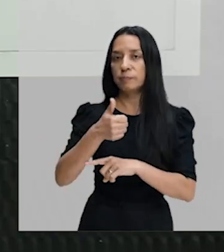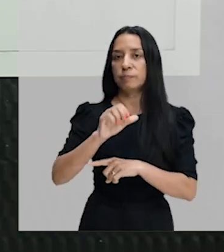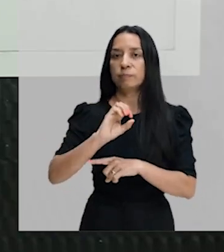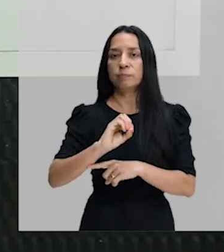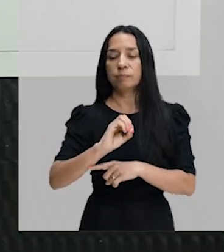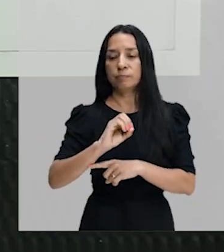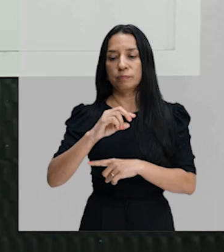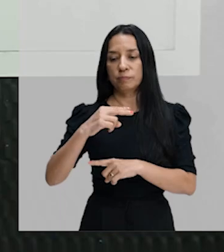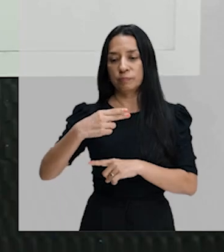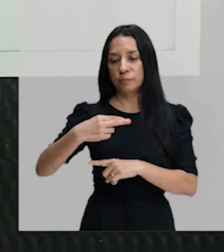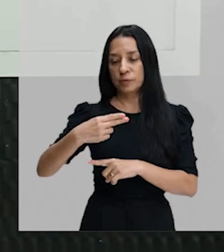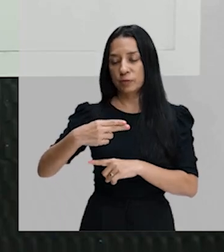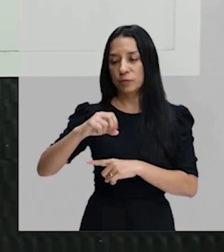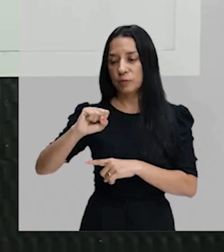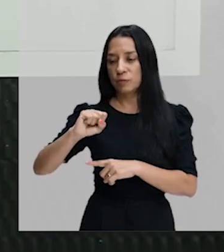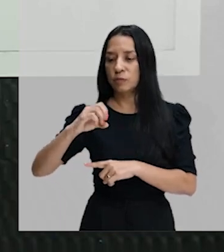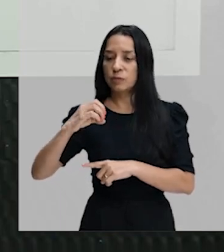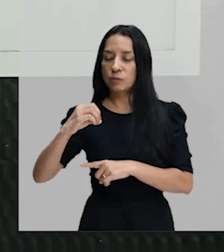igual a 80